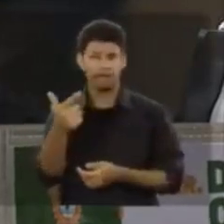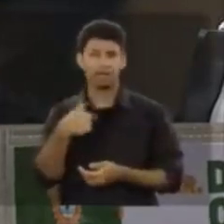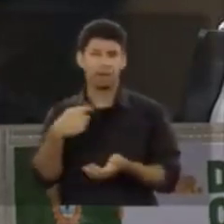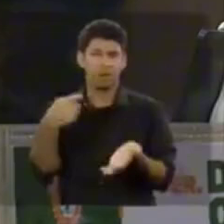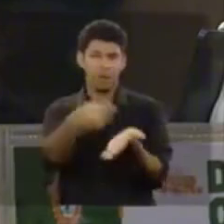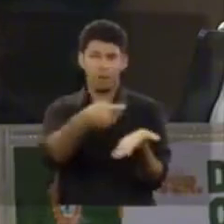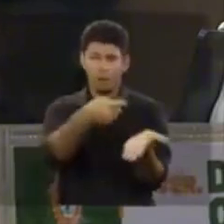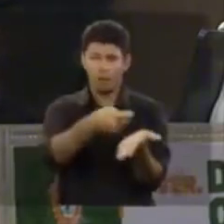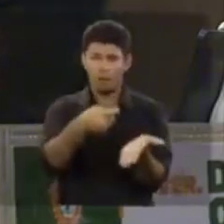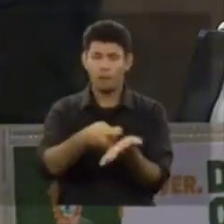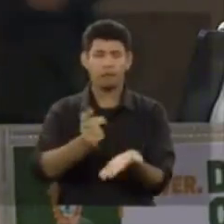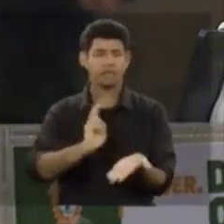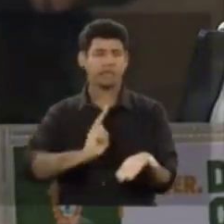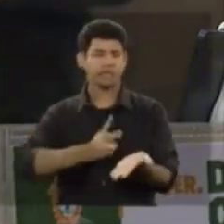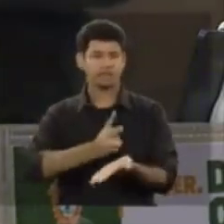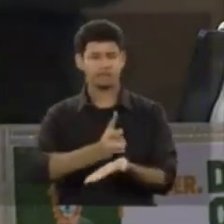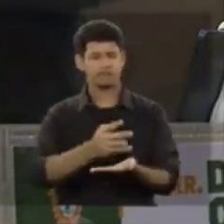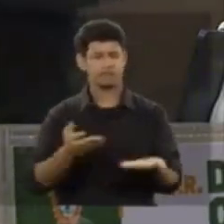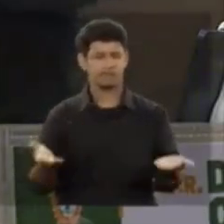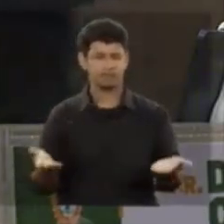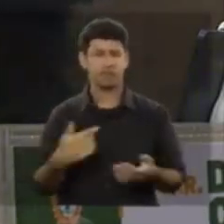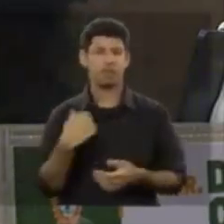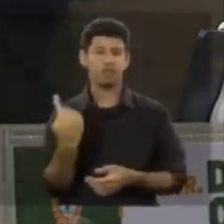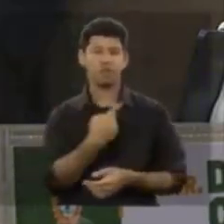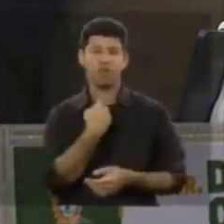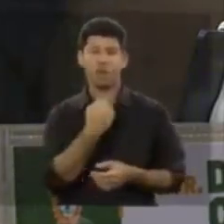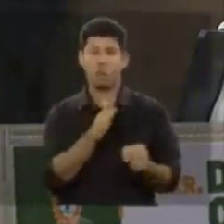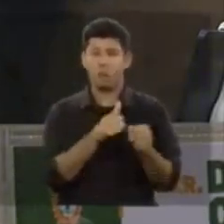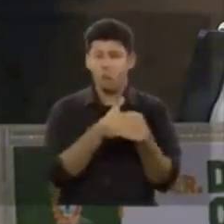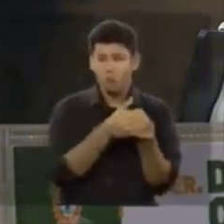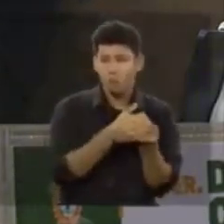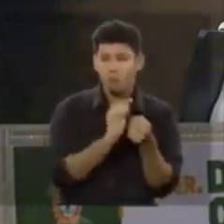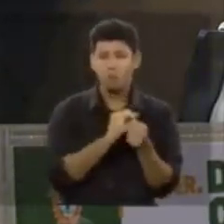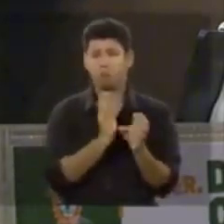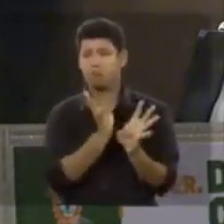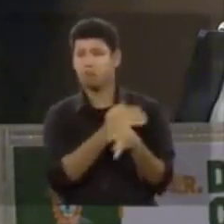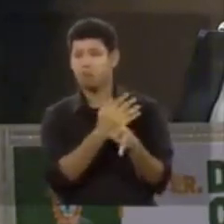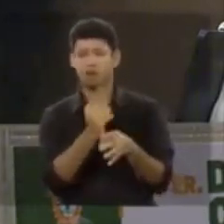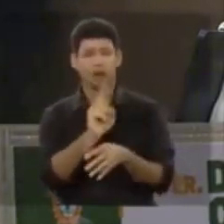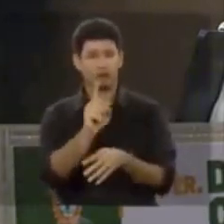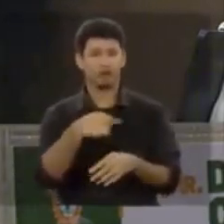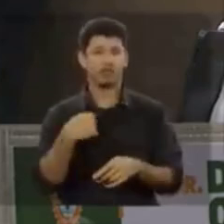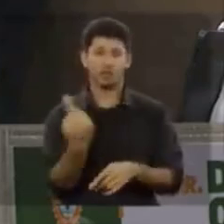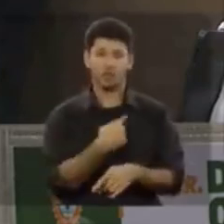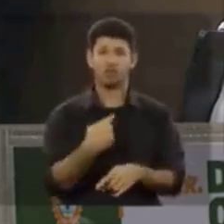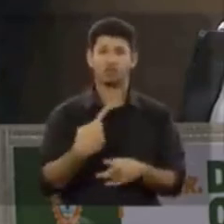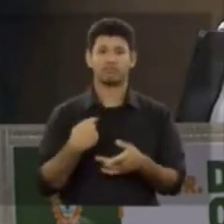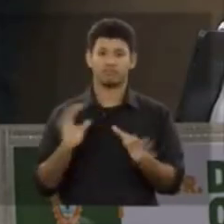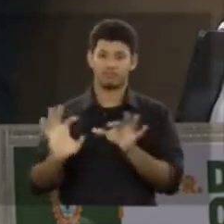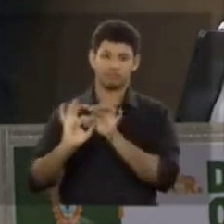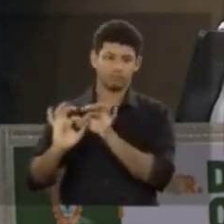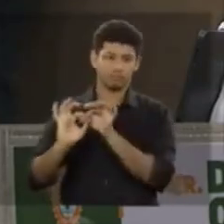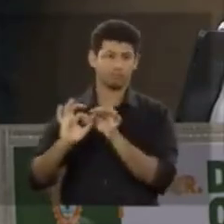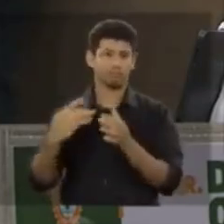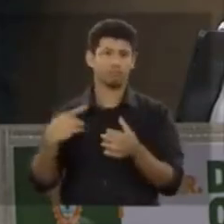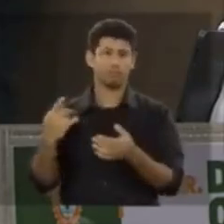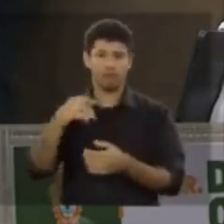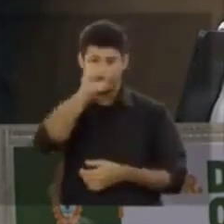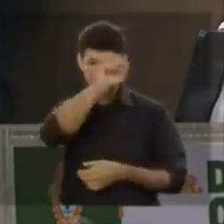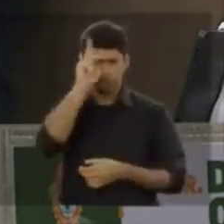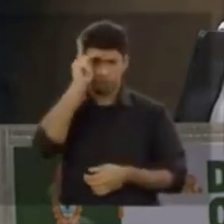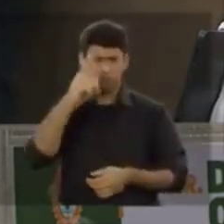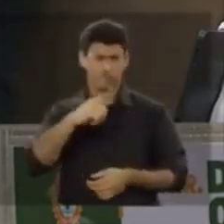essa não estamos nos esquivando nós temos uma grande responsabilidade eu o senhor e todos os